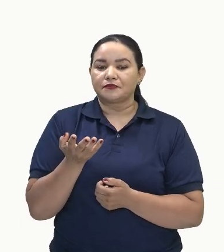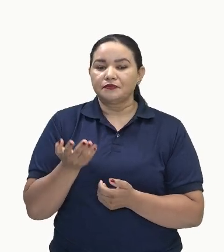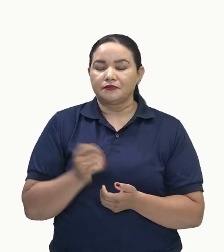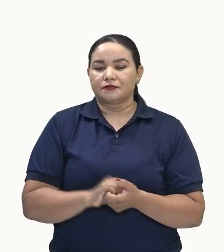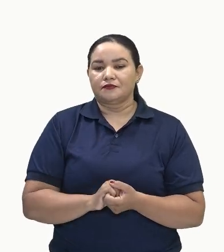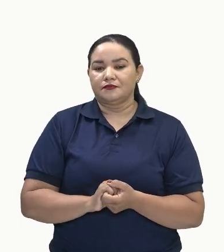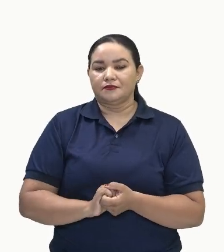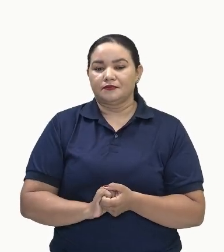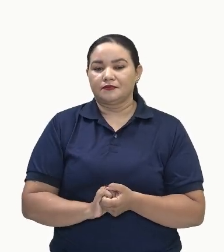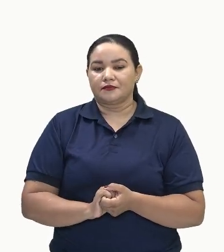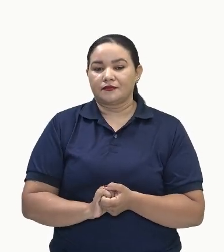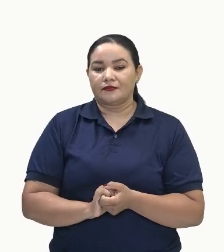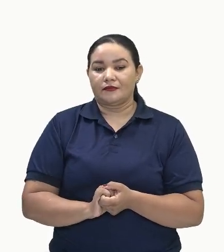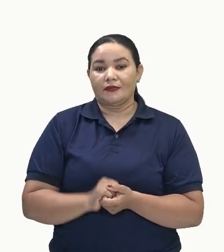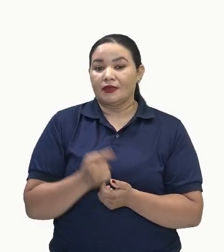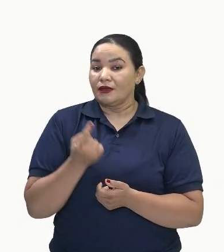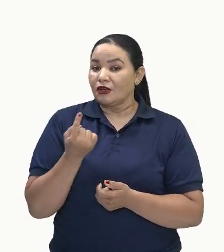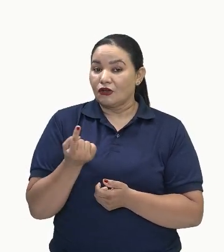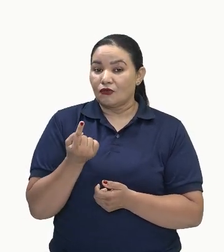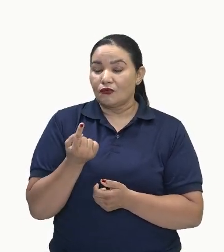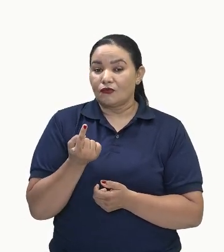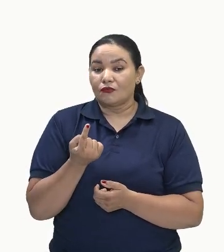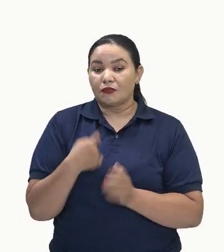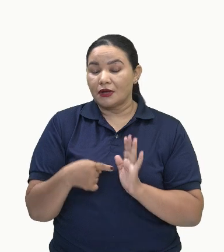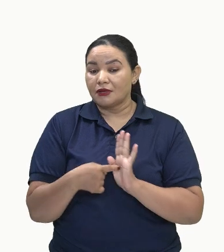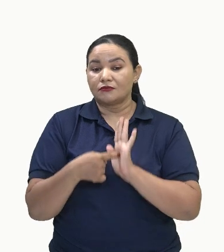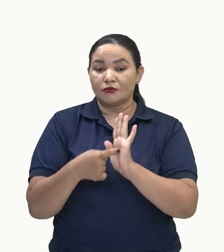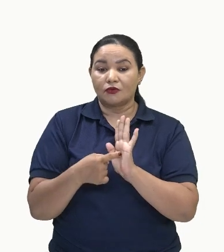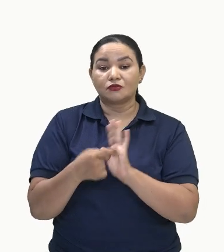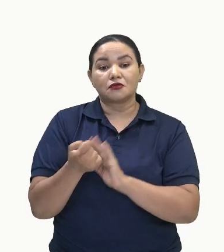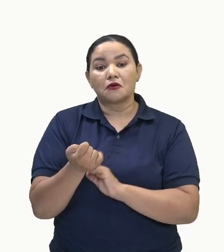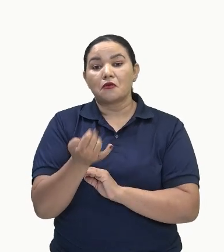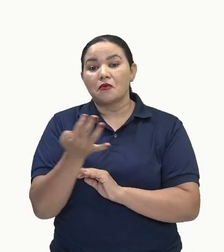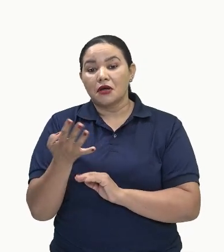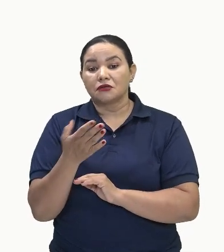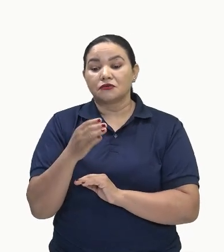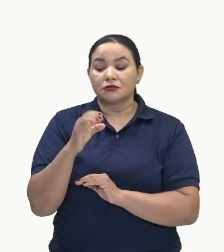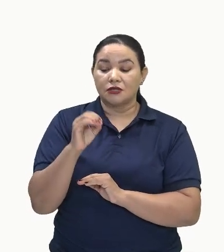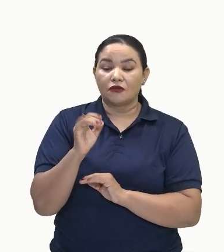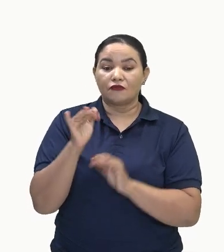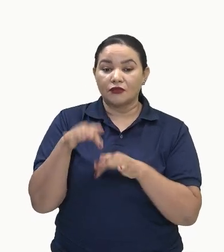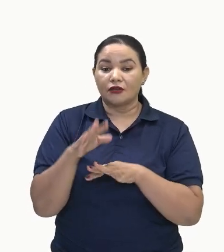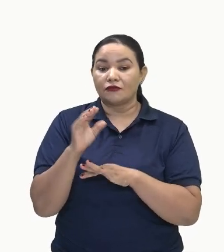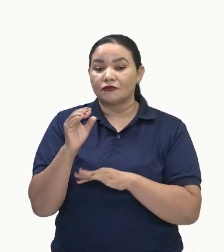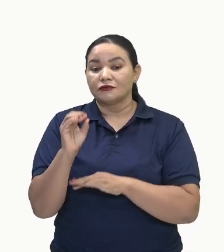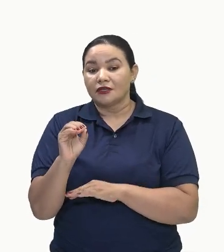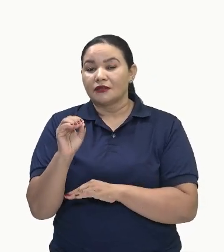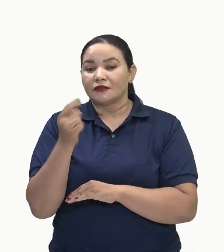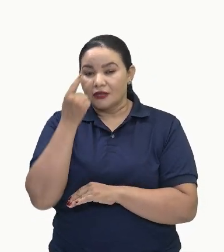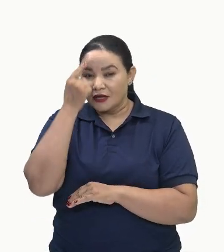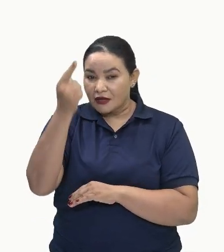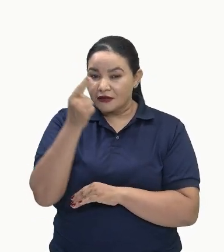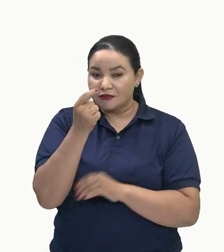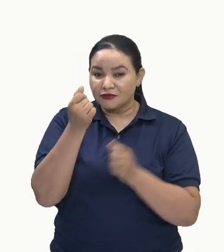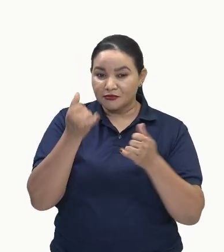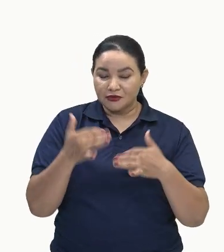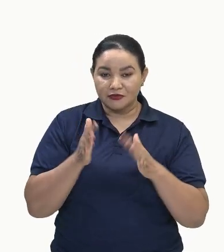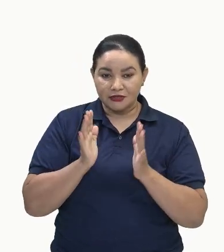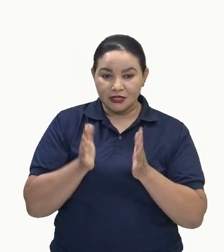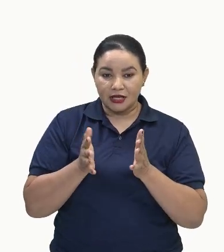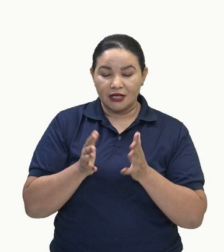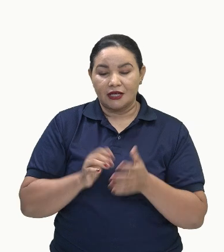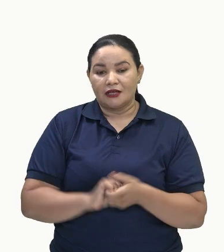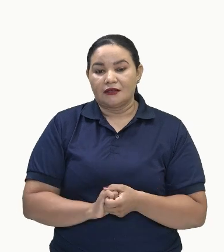1? O 1, pessoal, ele indica quantos zeros vai ter lá seguido do nosso número. Lembra nós falamos lá? E